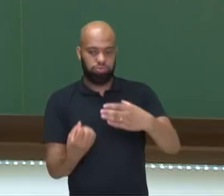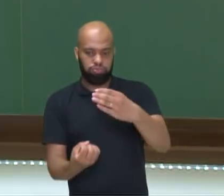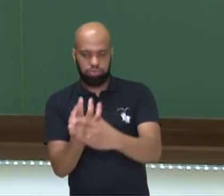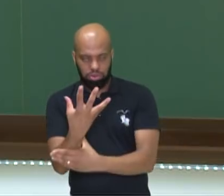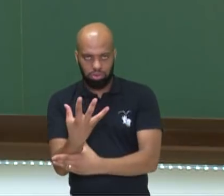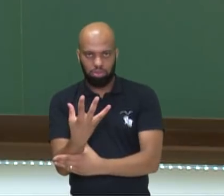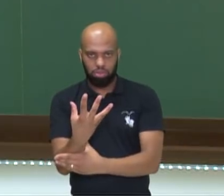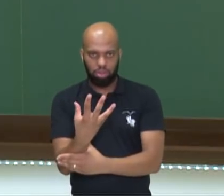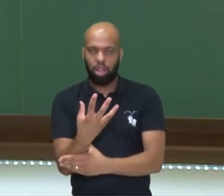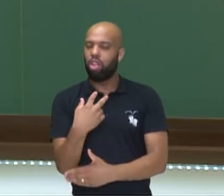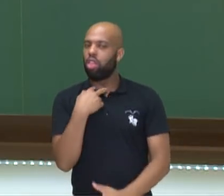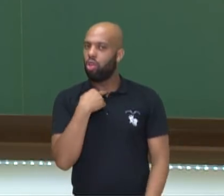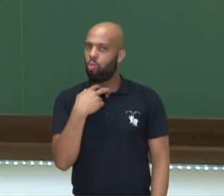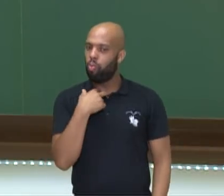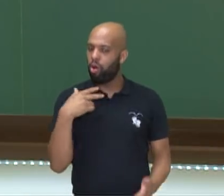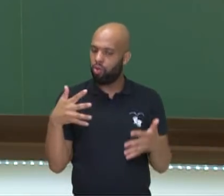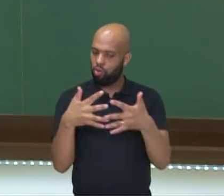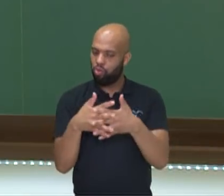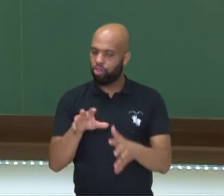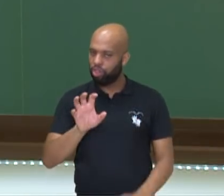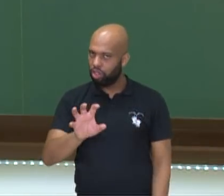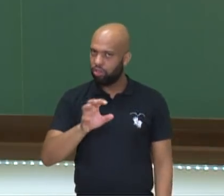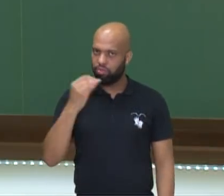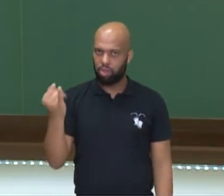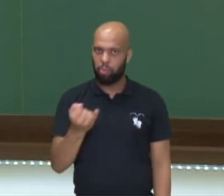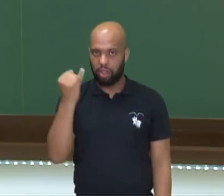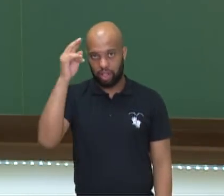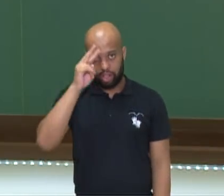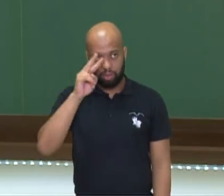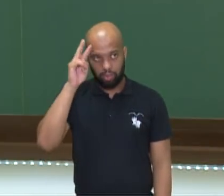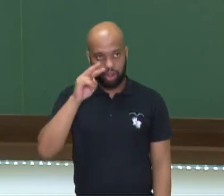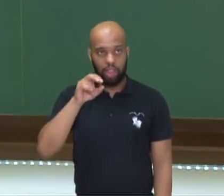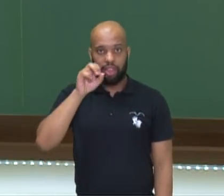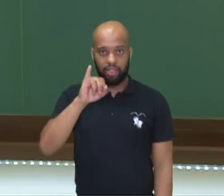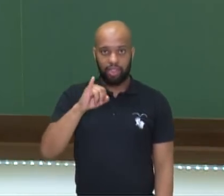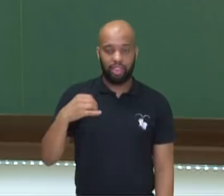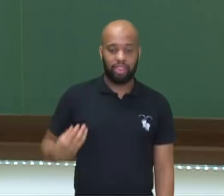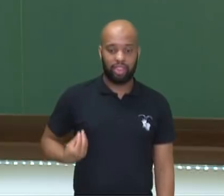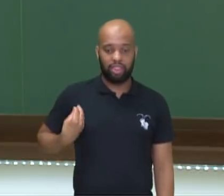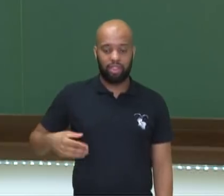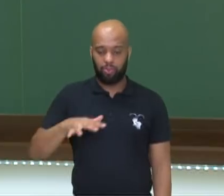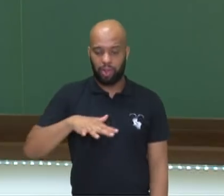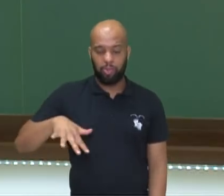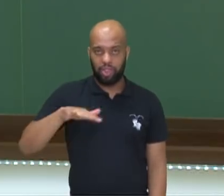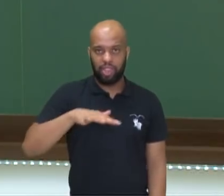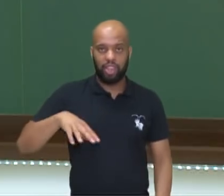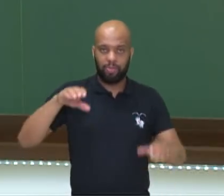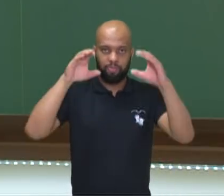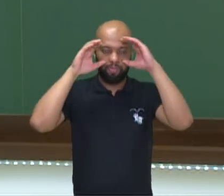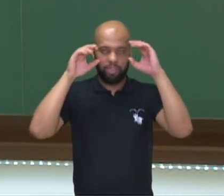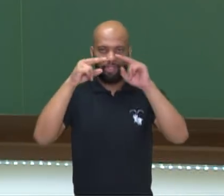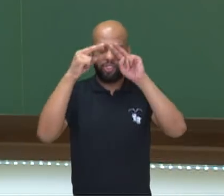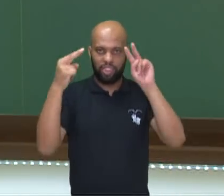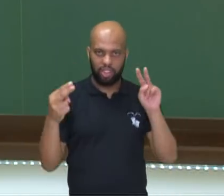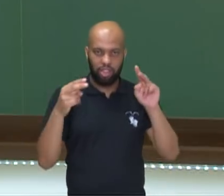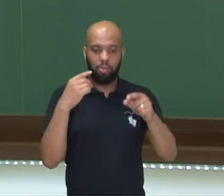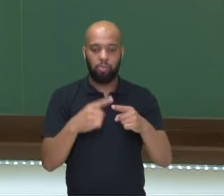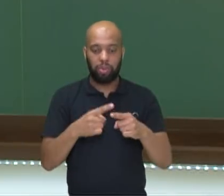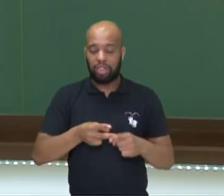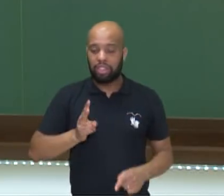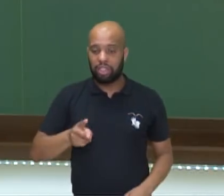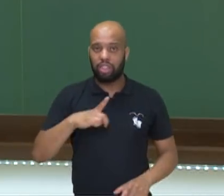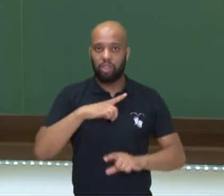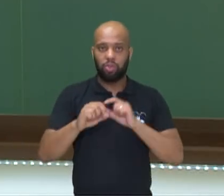tá bom? Não podemos esquecer disso quando estamos nesse ambiente de realidade virtual. A gente sempre tem que